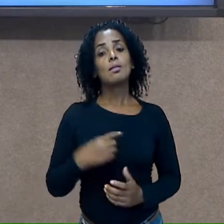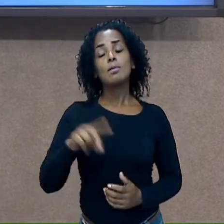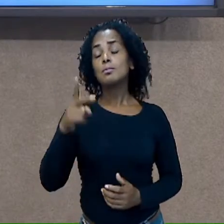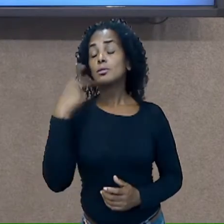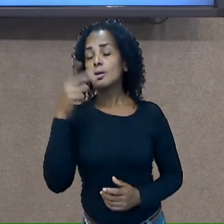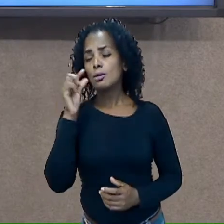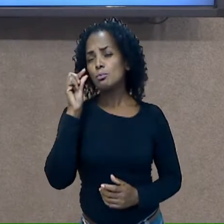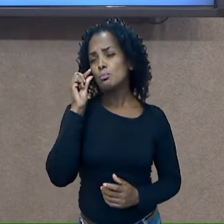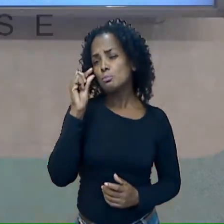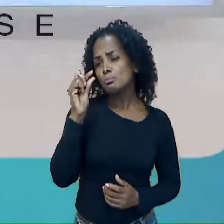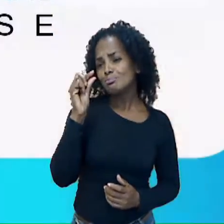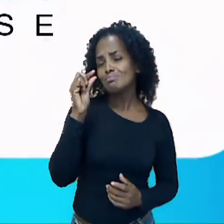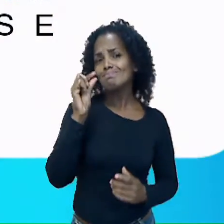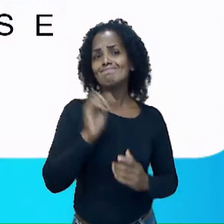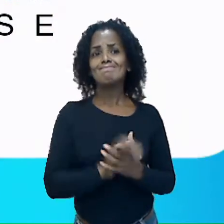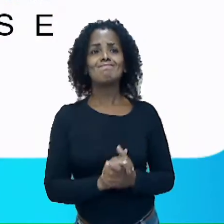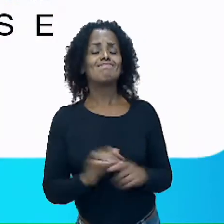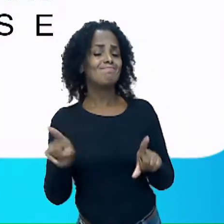pouquinho também